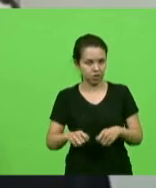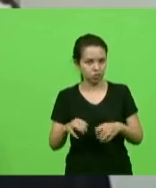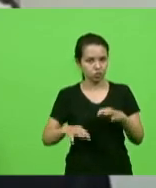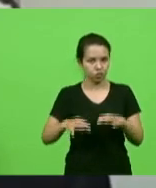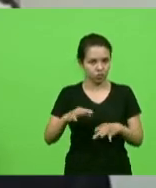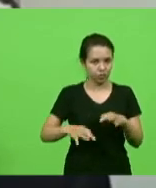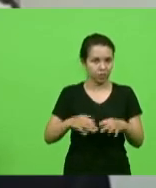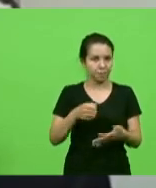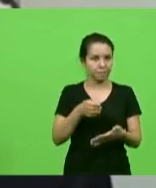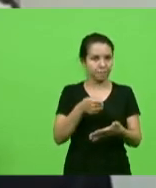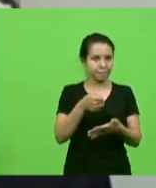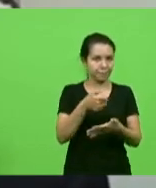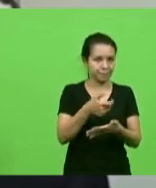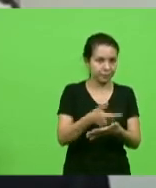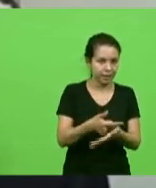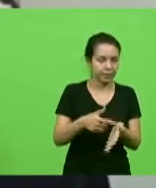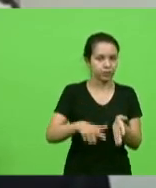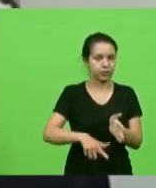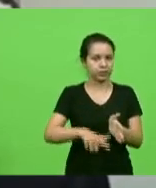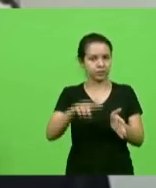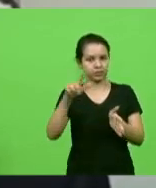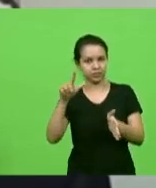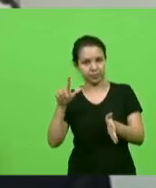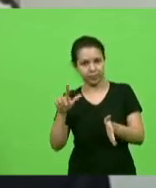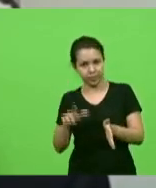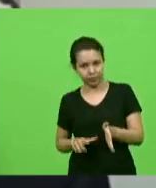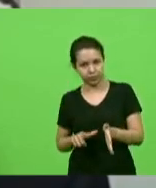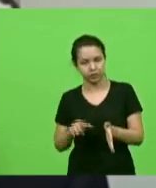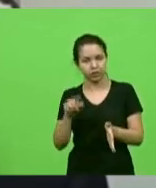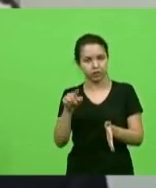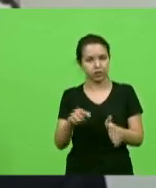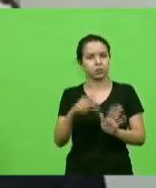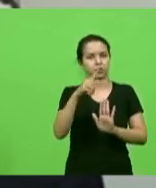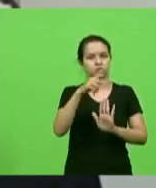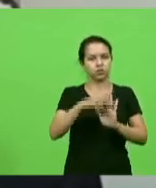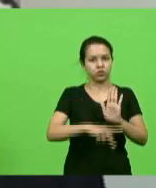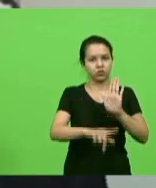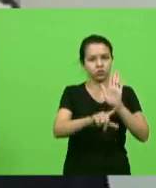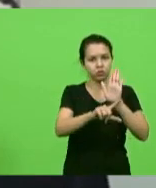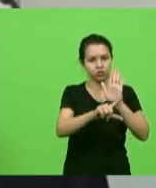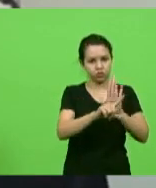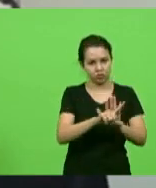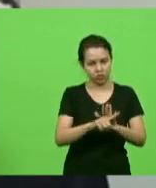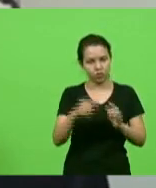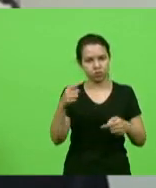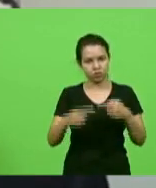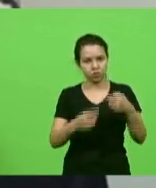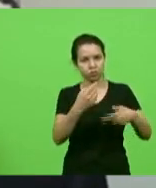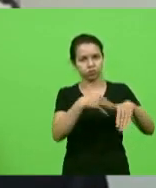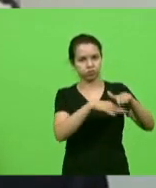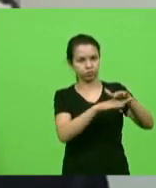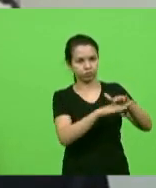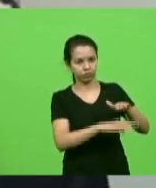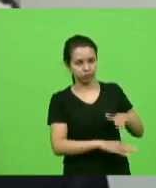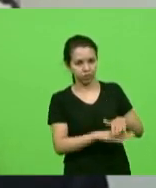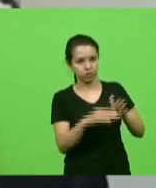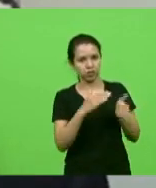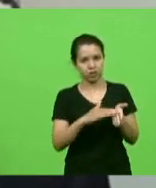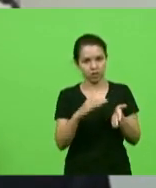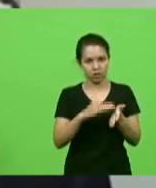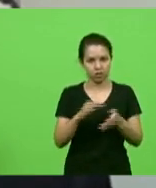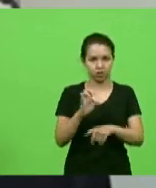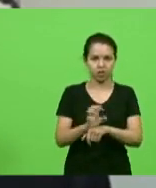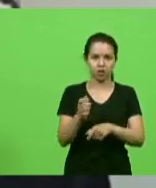de pagamento antecipado sendo o próprio projeto de lei tratada nos autos do processo da secretaria de o